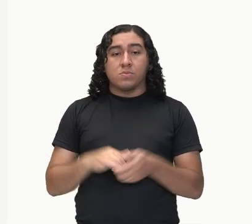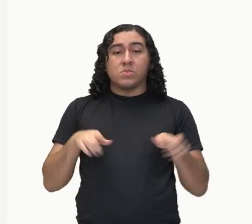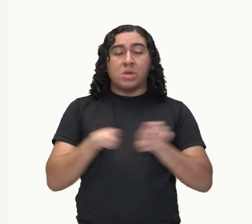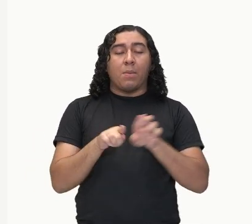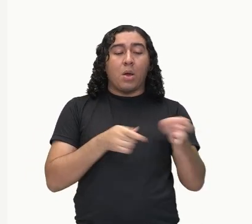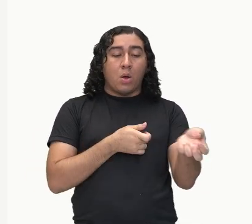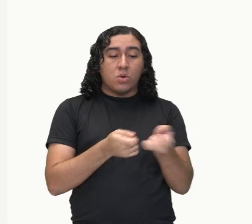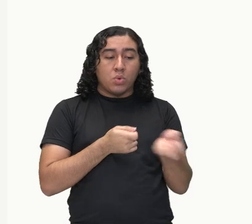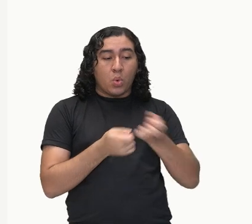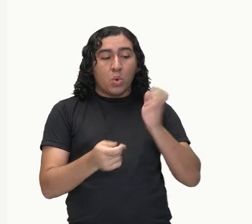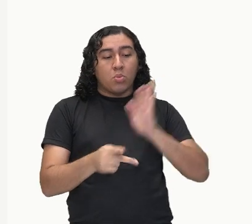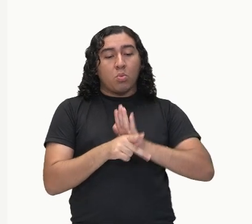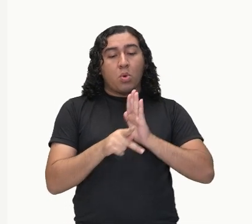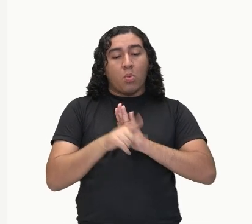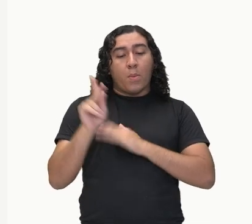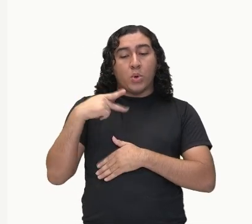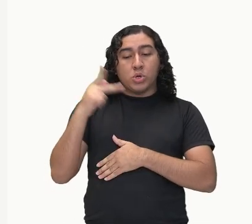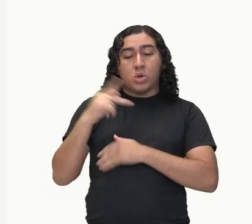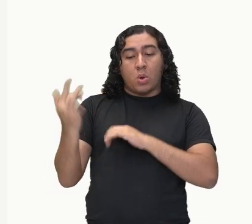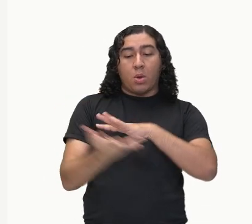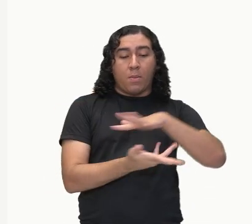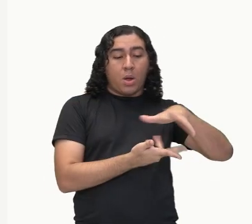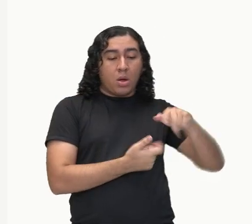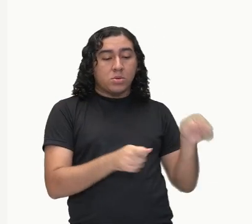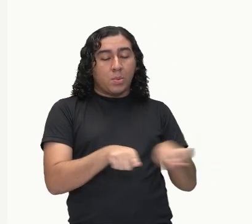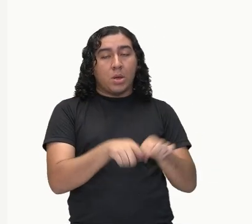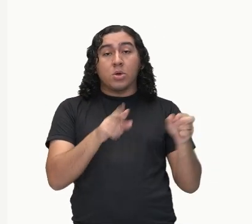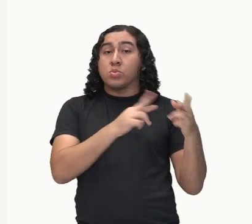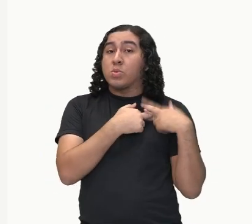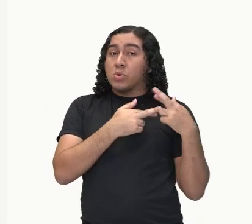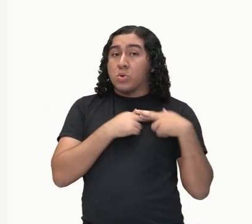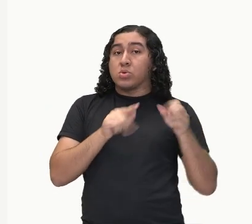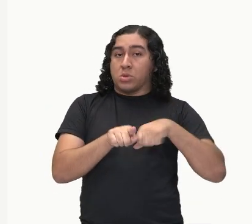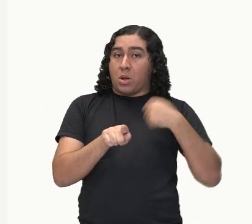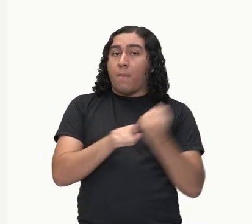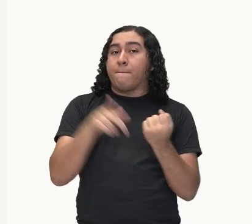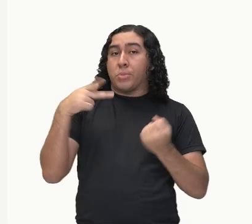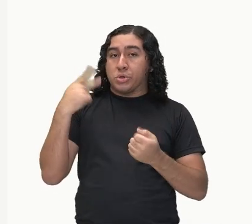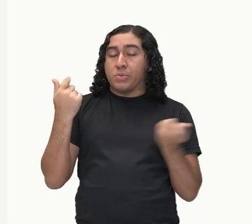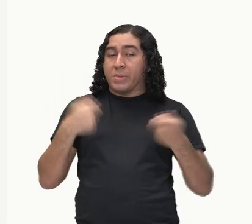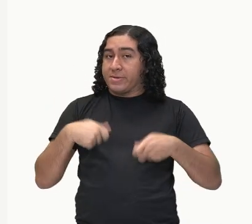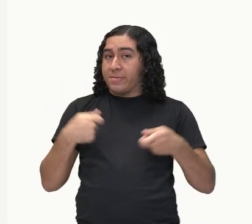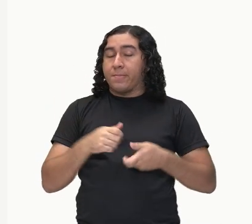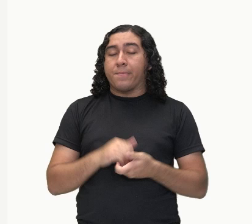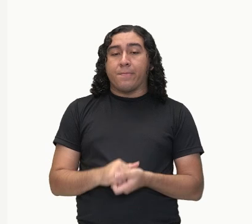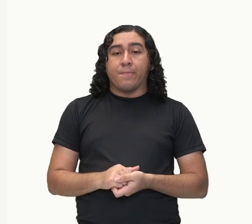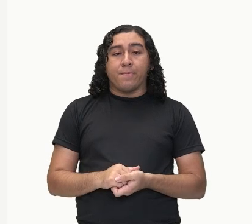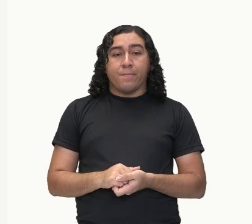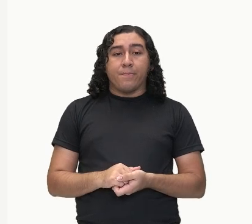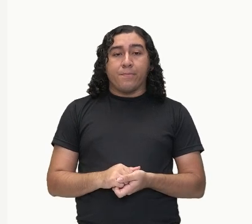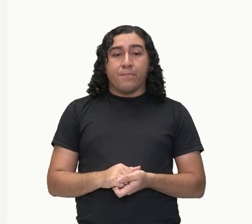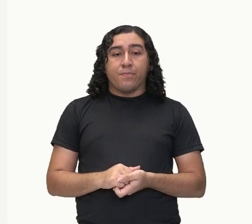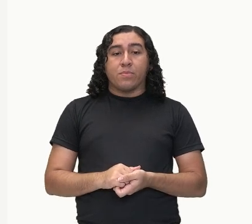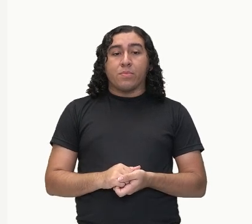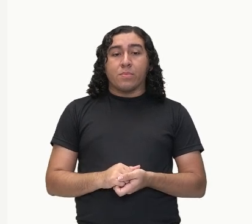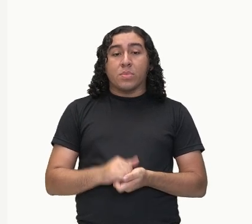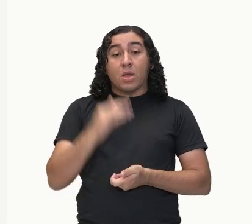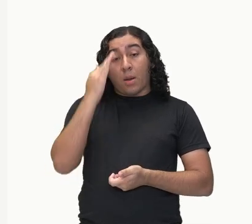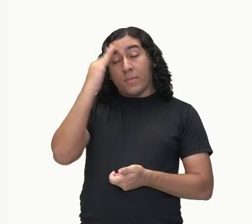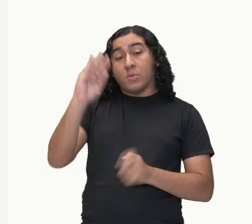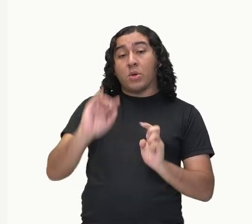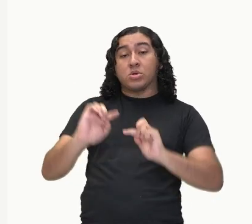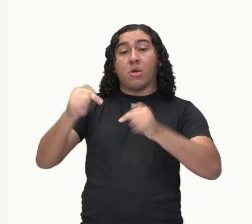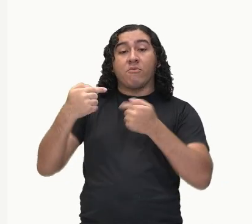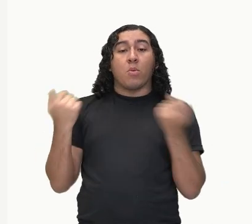dessas políticas em âmbito global e responsabilidade social e política são necessárias. Esses são os principais